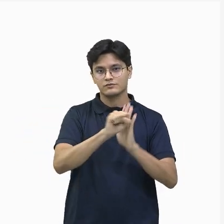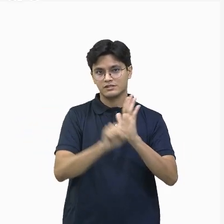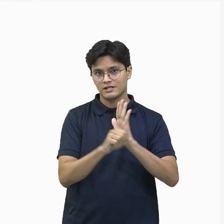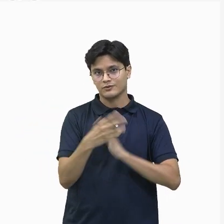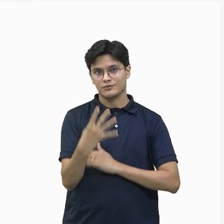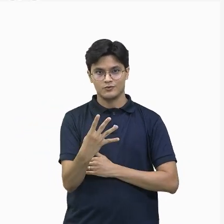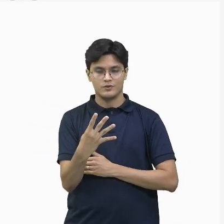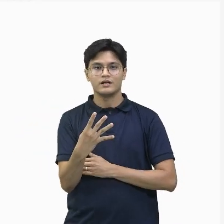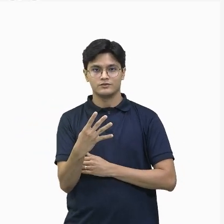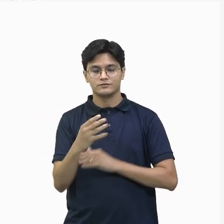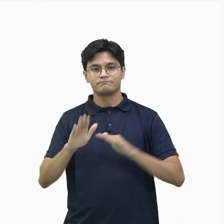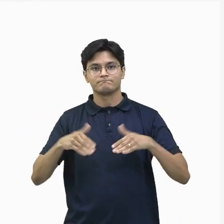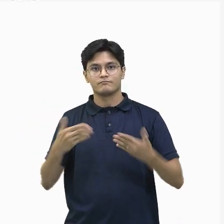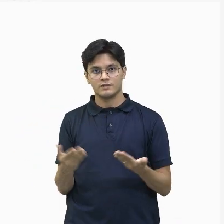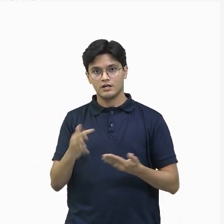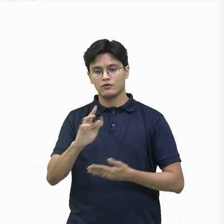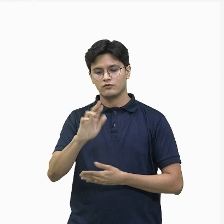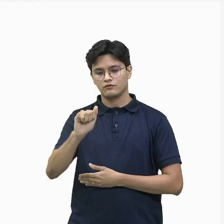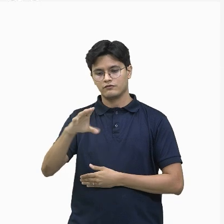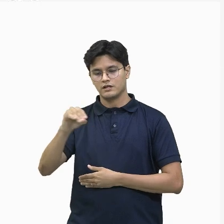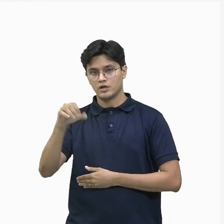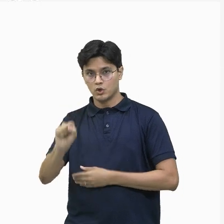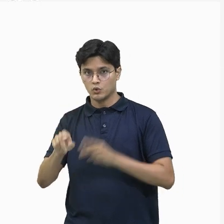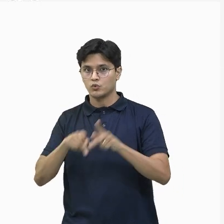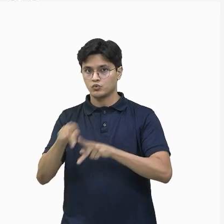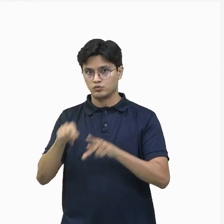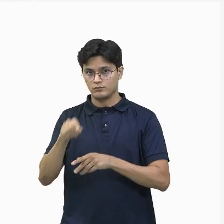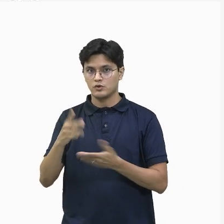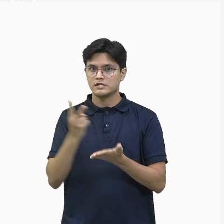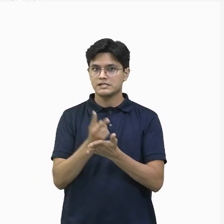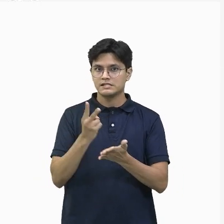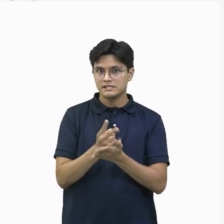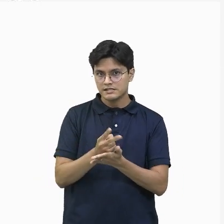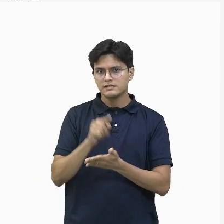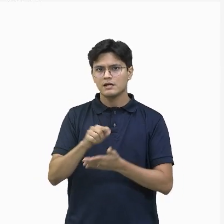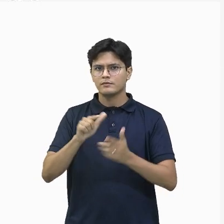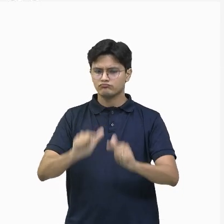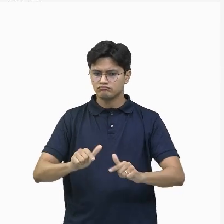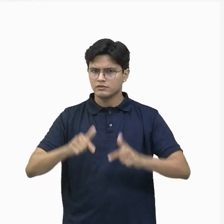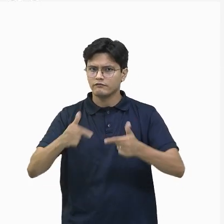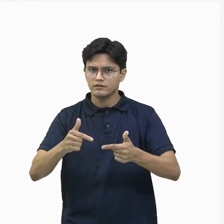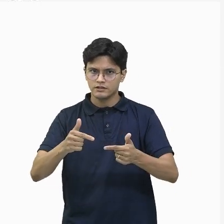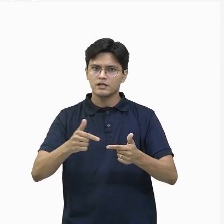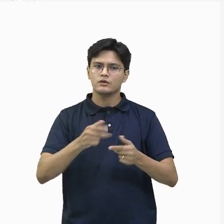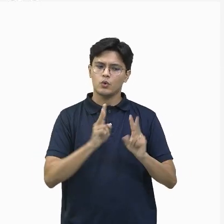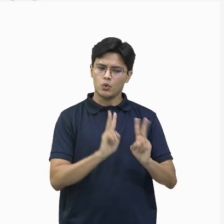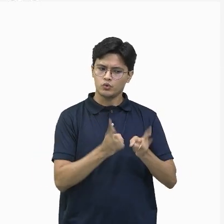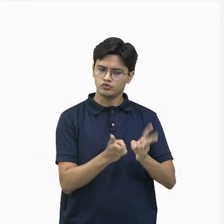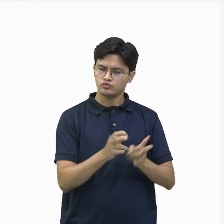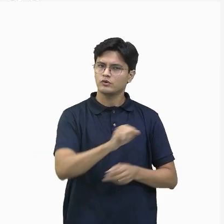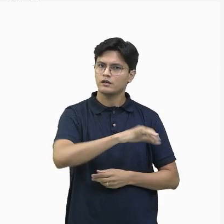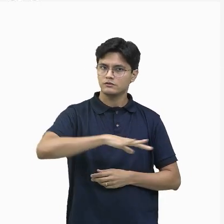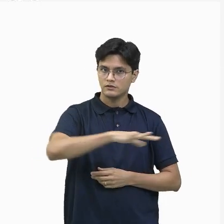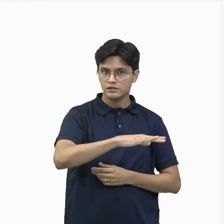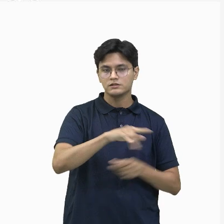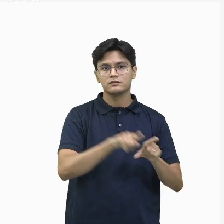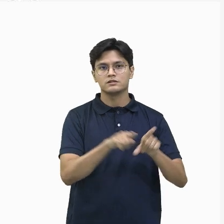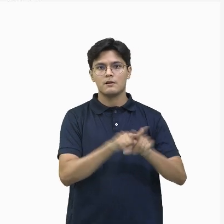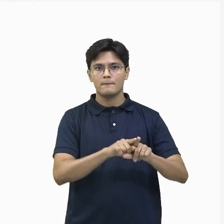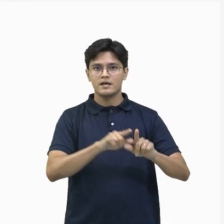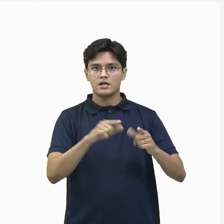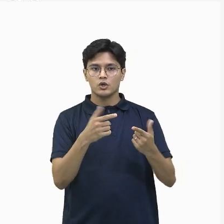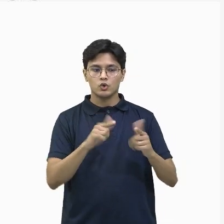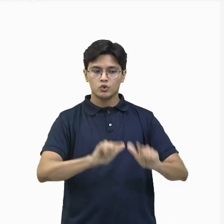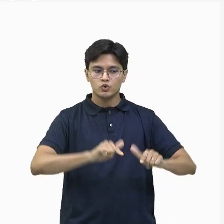francos sempre defenderam sua permanência nessa região e lutaram contra